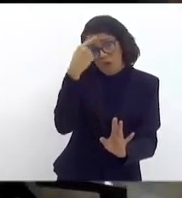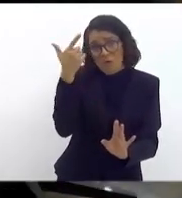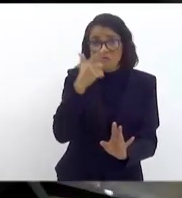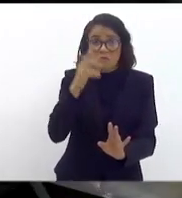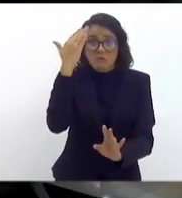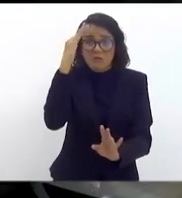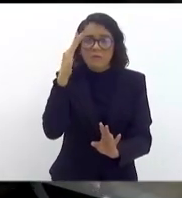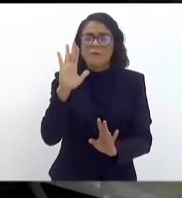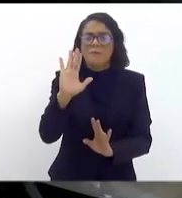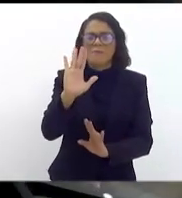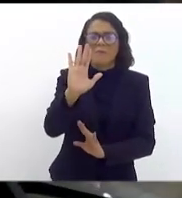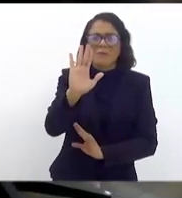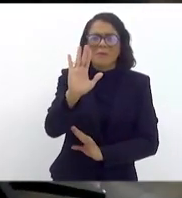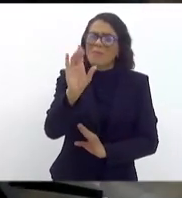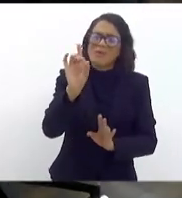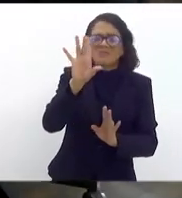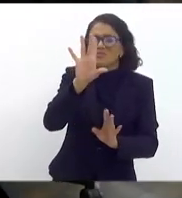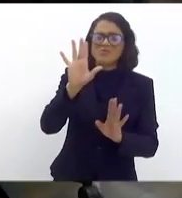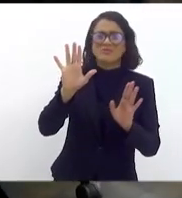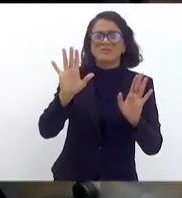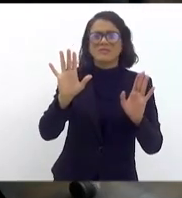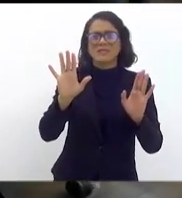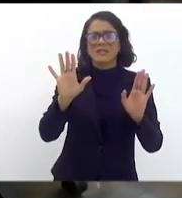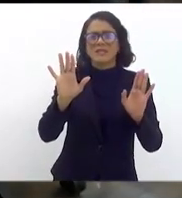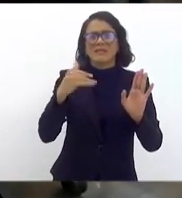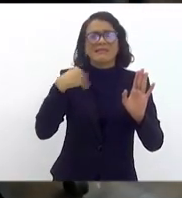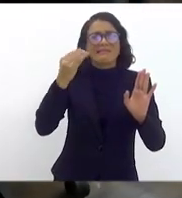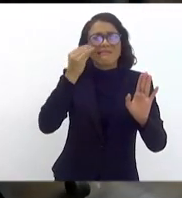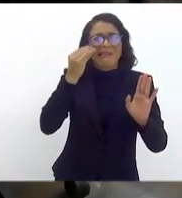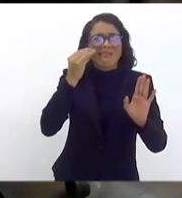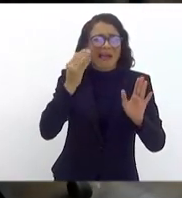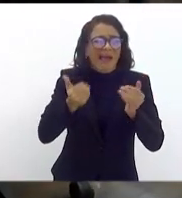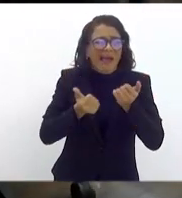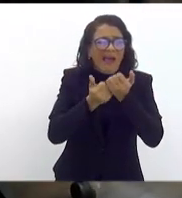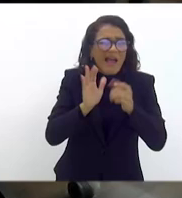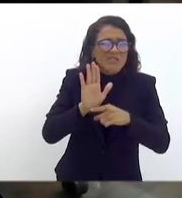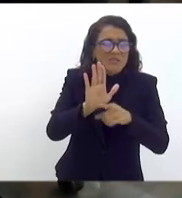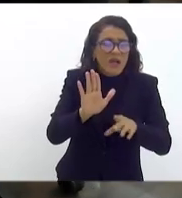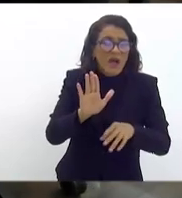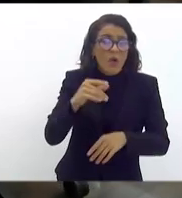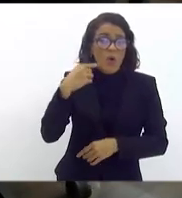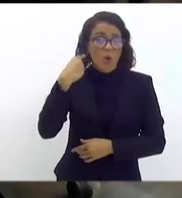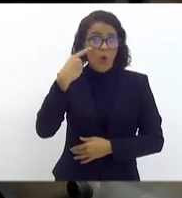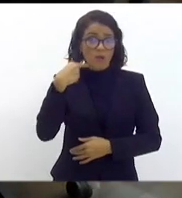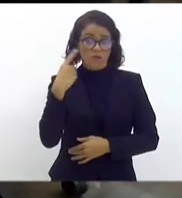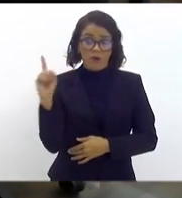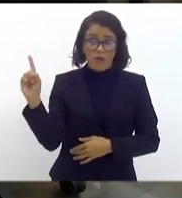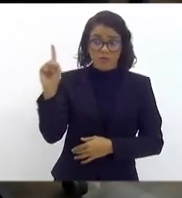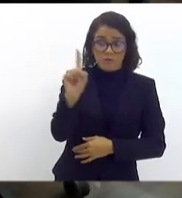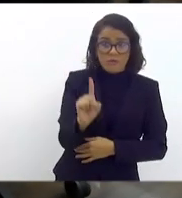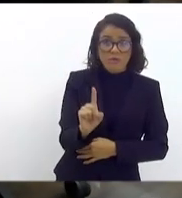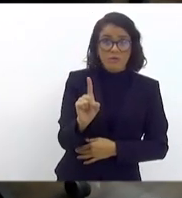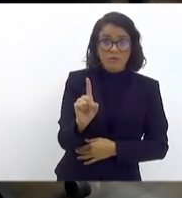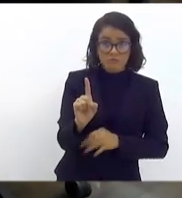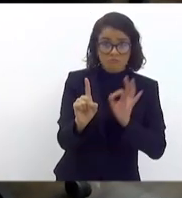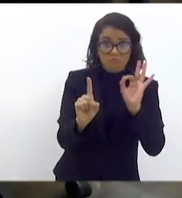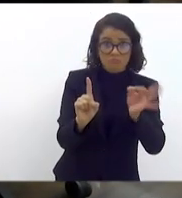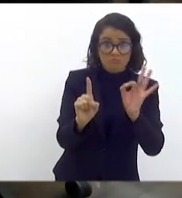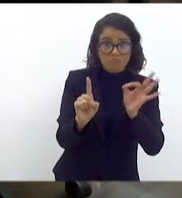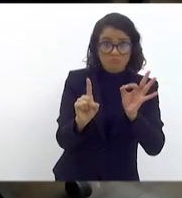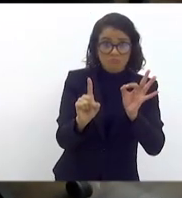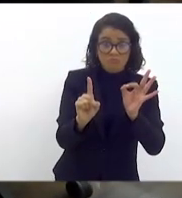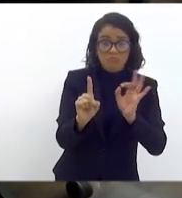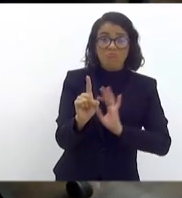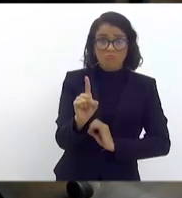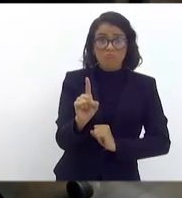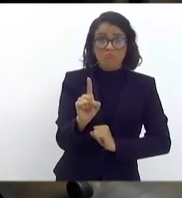ordem, presidente, só para tentar contribuir, se o advogado veio do pré-posto, não,